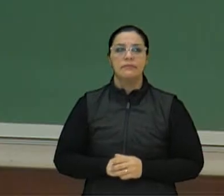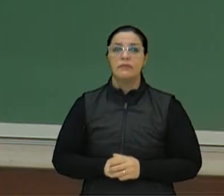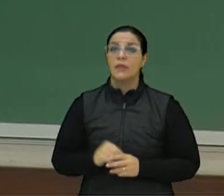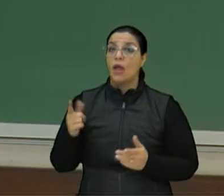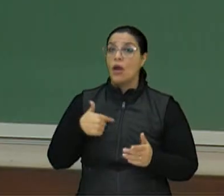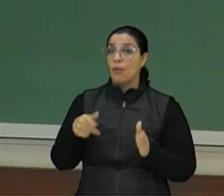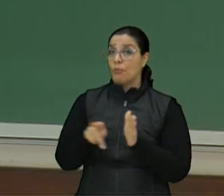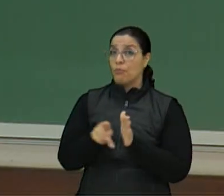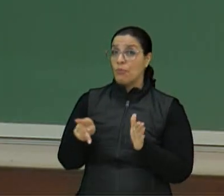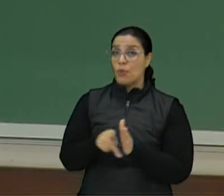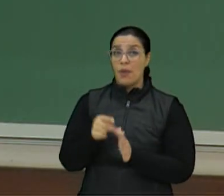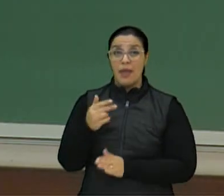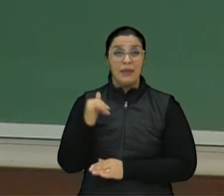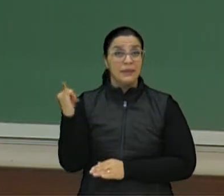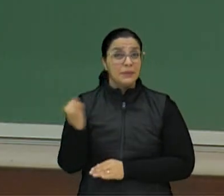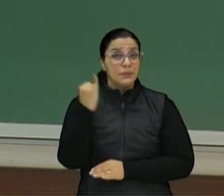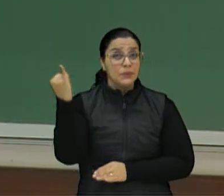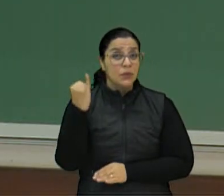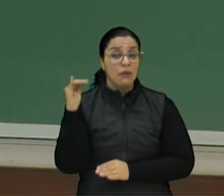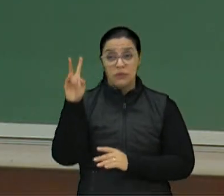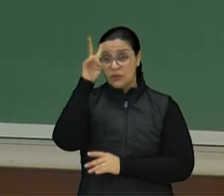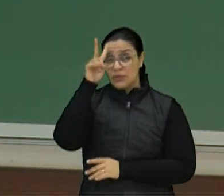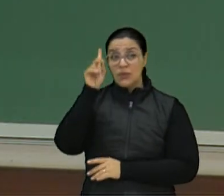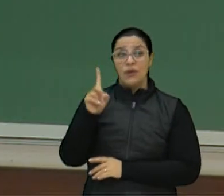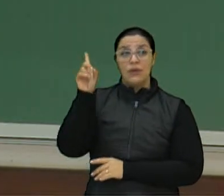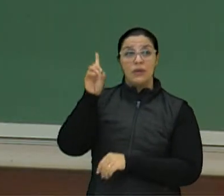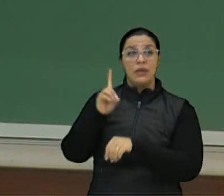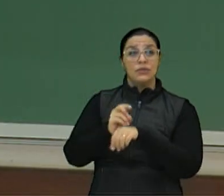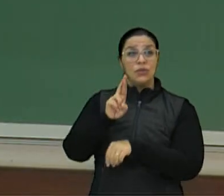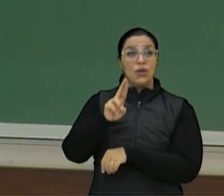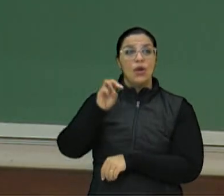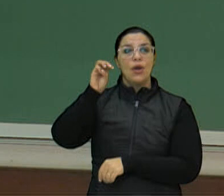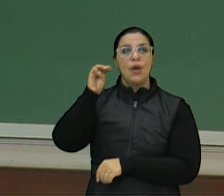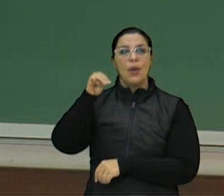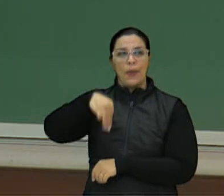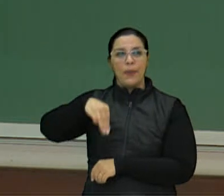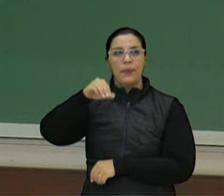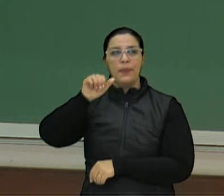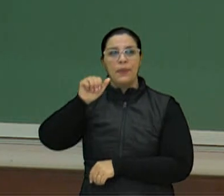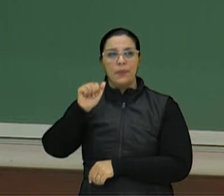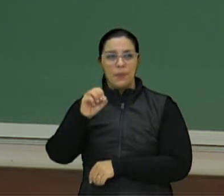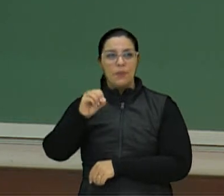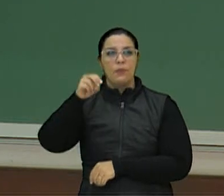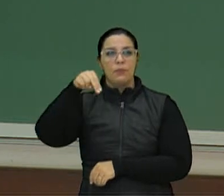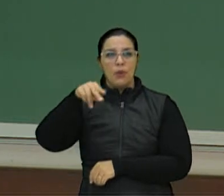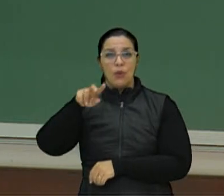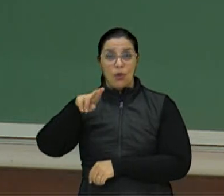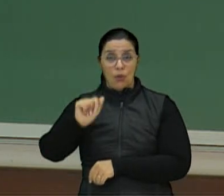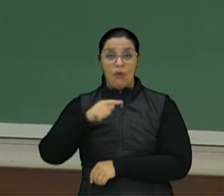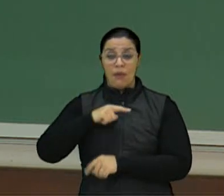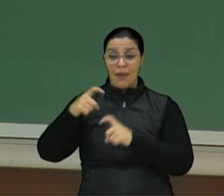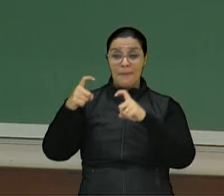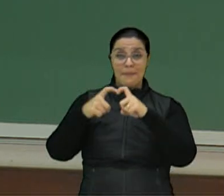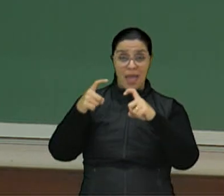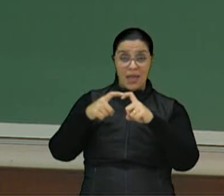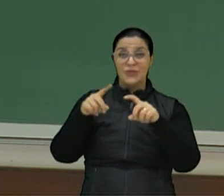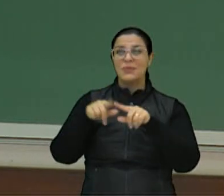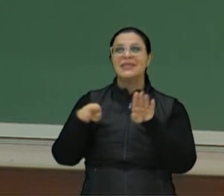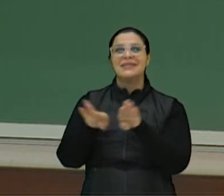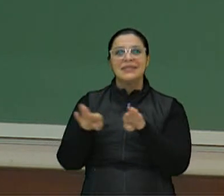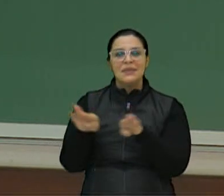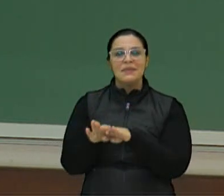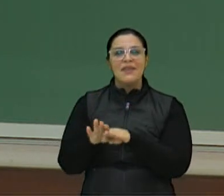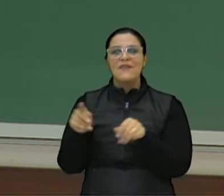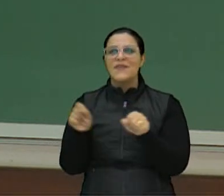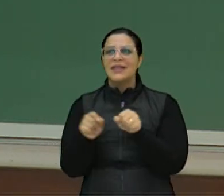Uma figura bem importante nessa história é o Dr. Monro, que na verdade ele era médico e praticava a pintura com a aquarela